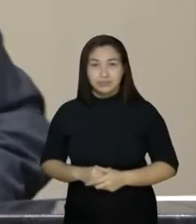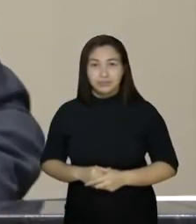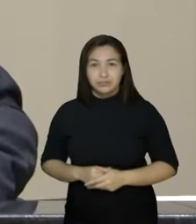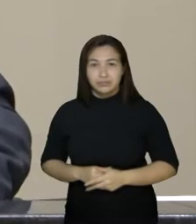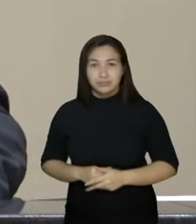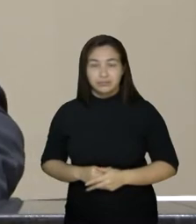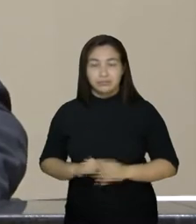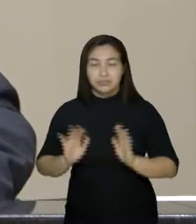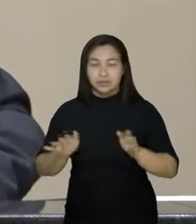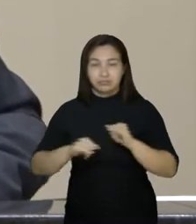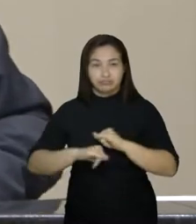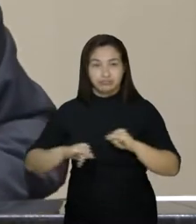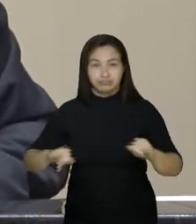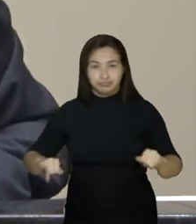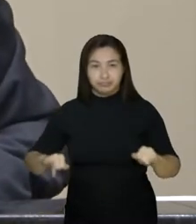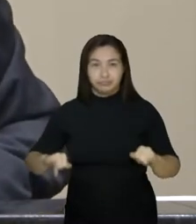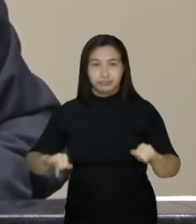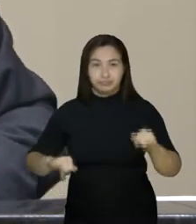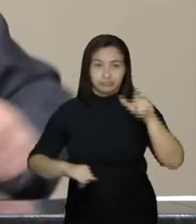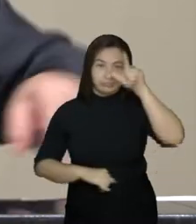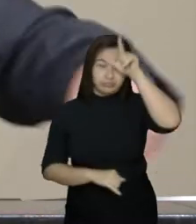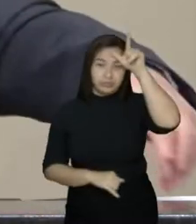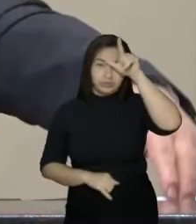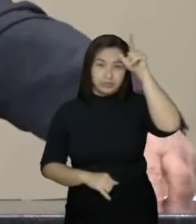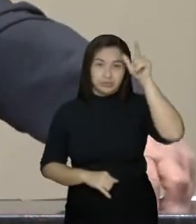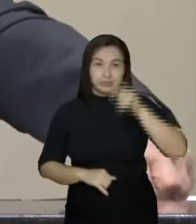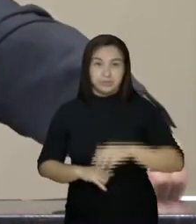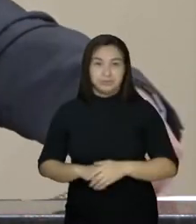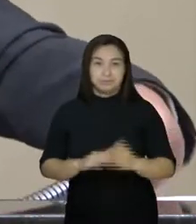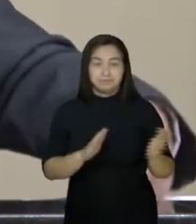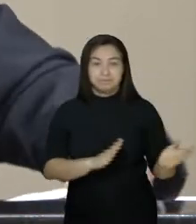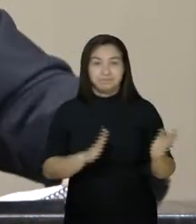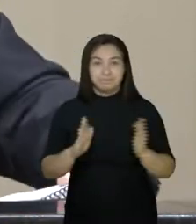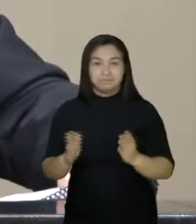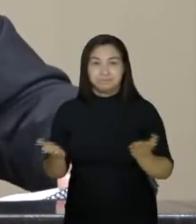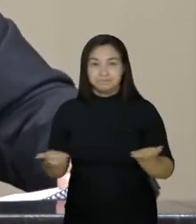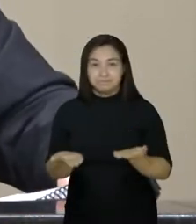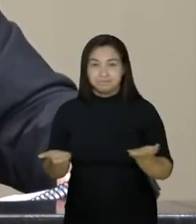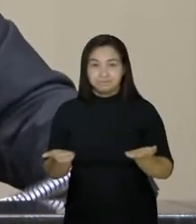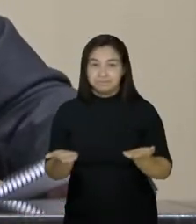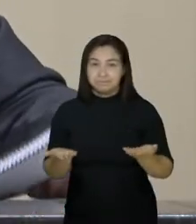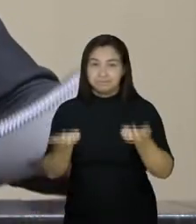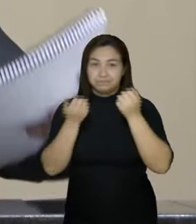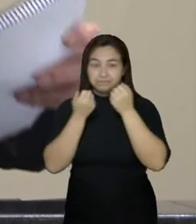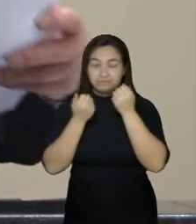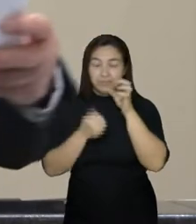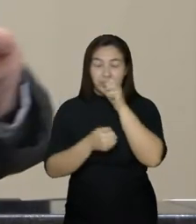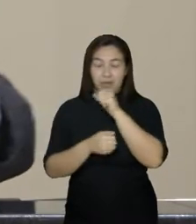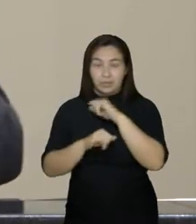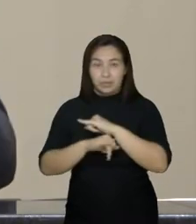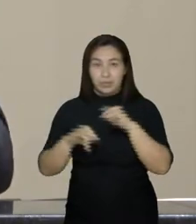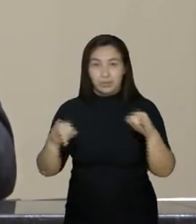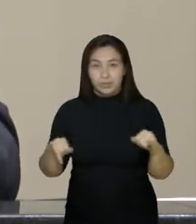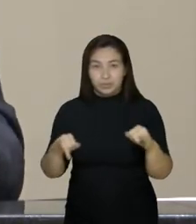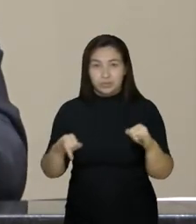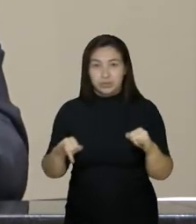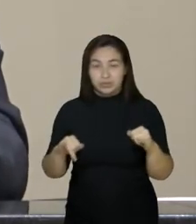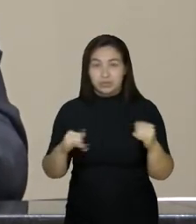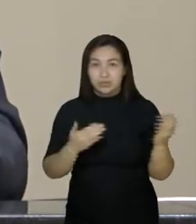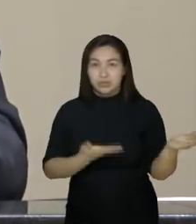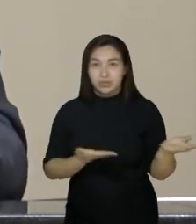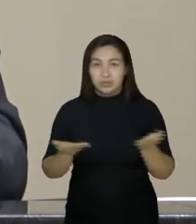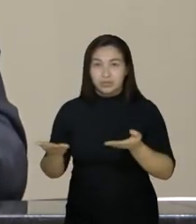Feita a manifestação, deputado Sargento Lima. Na sequência, ainda em breves comunicações, com a